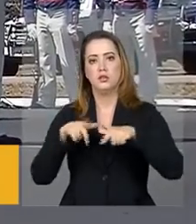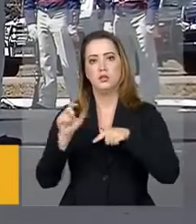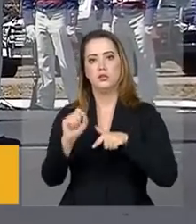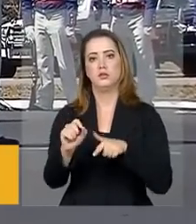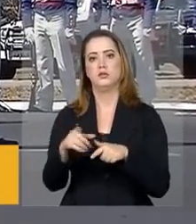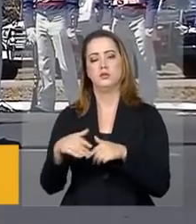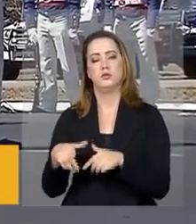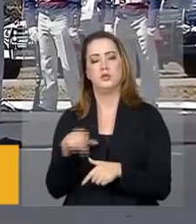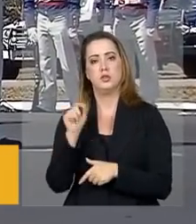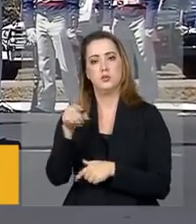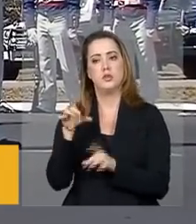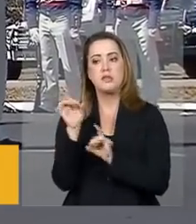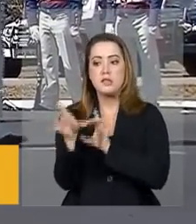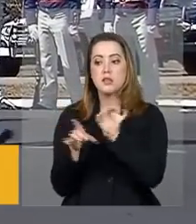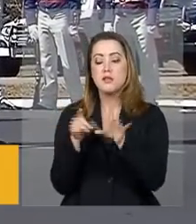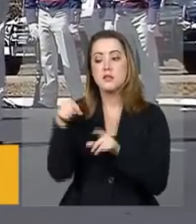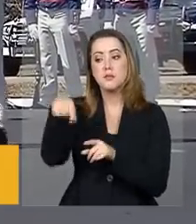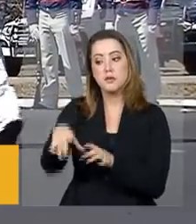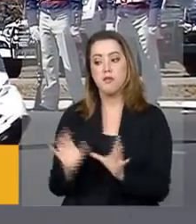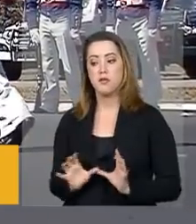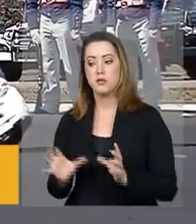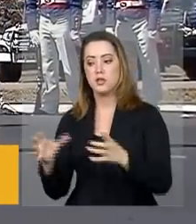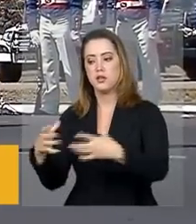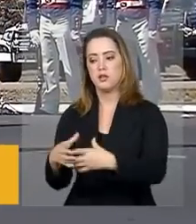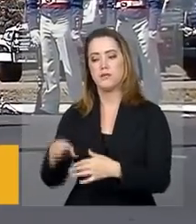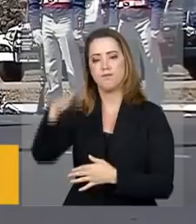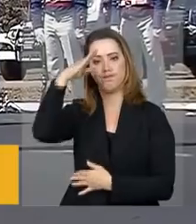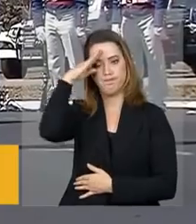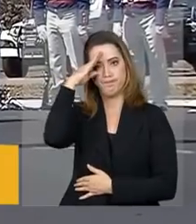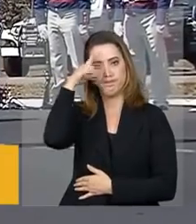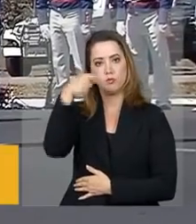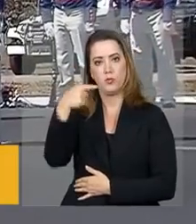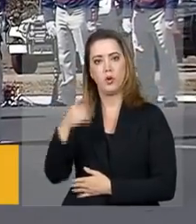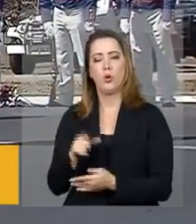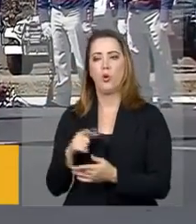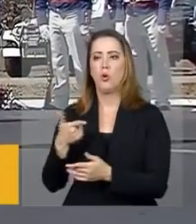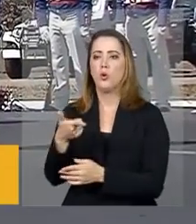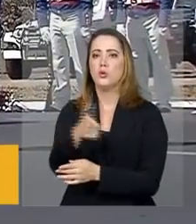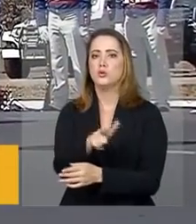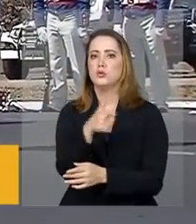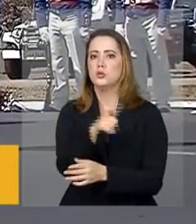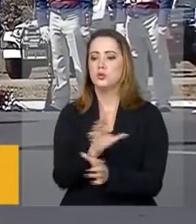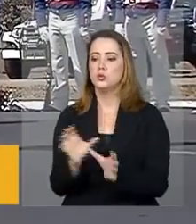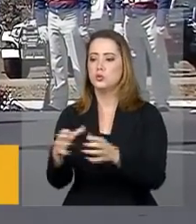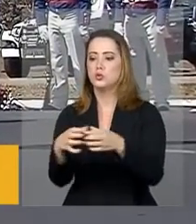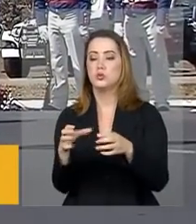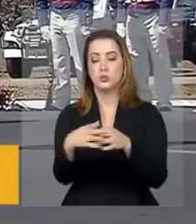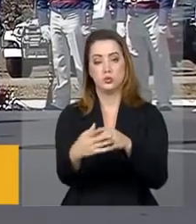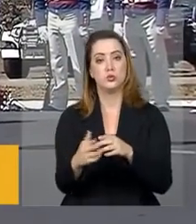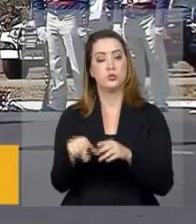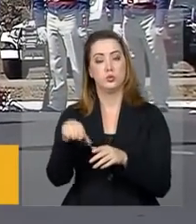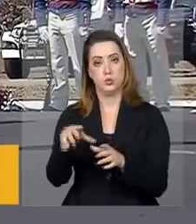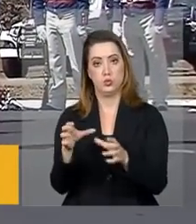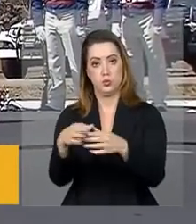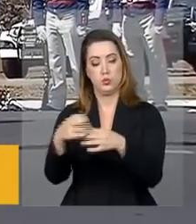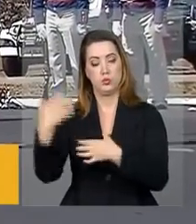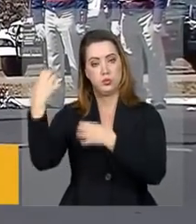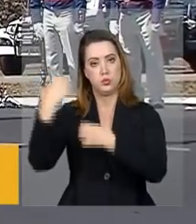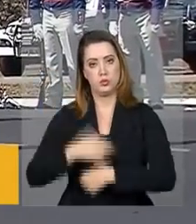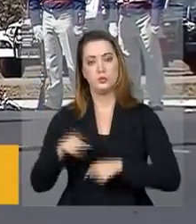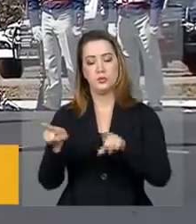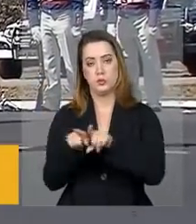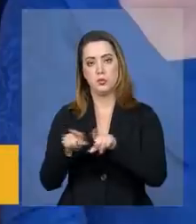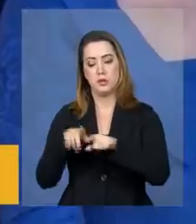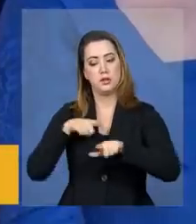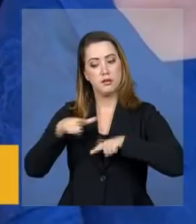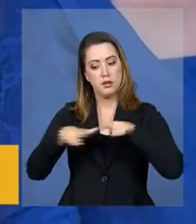é específico desse batalhão, ele que deu origem. Outras unidades do exército estão também desenvolvendo essa atividade da